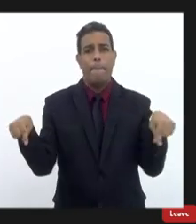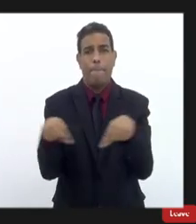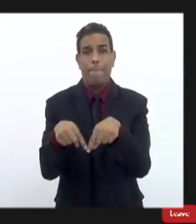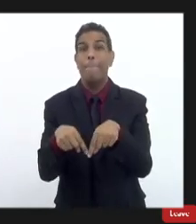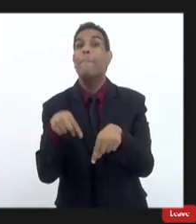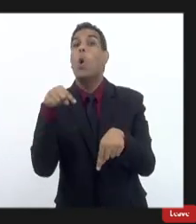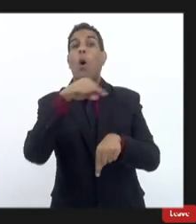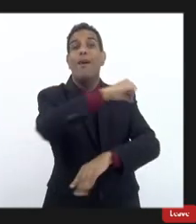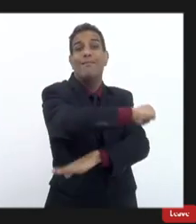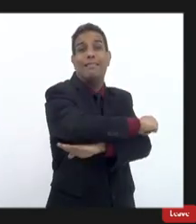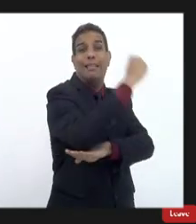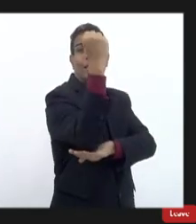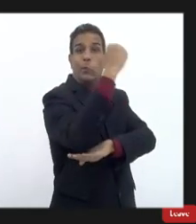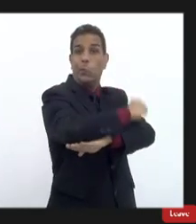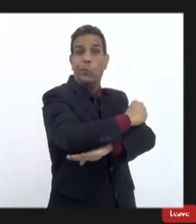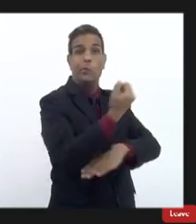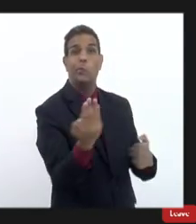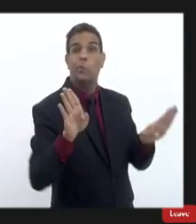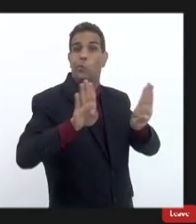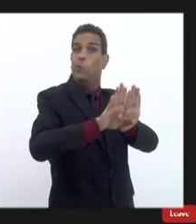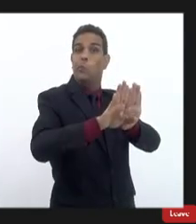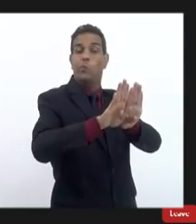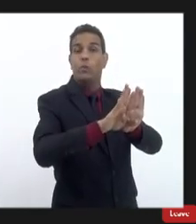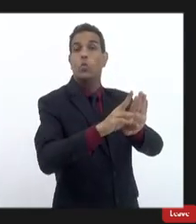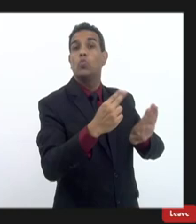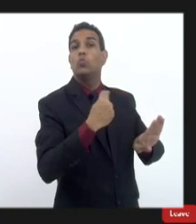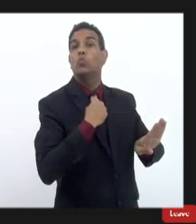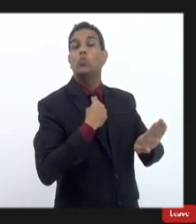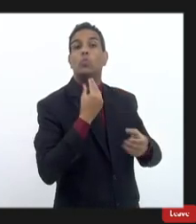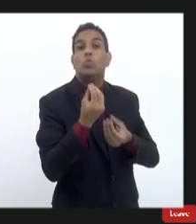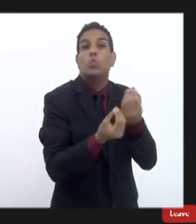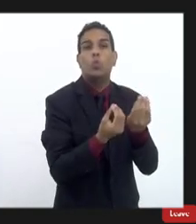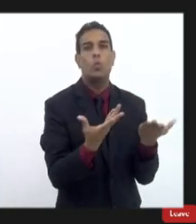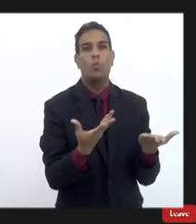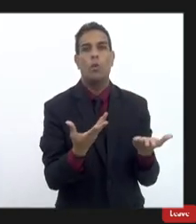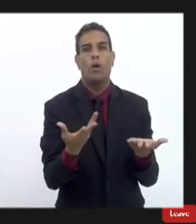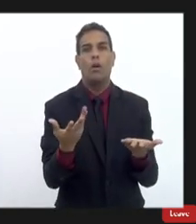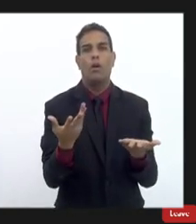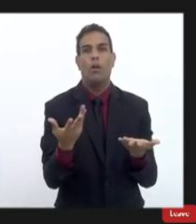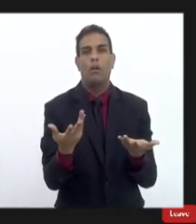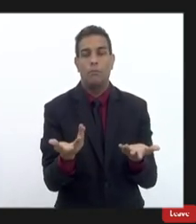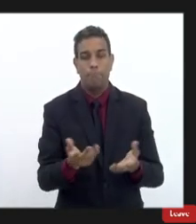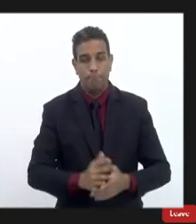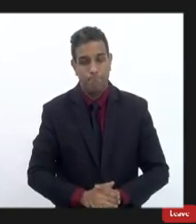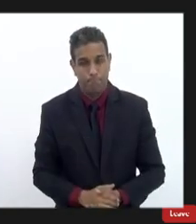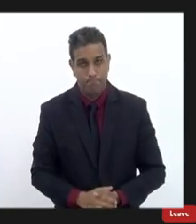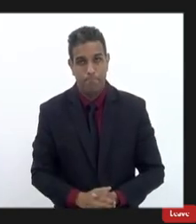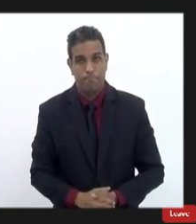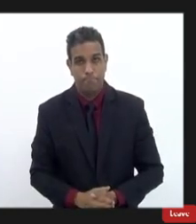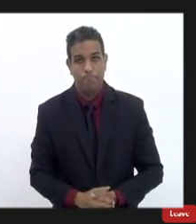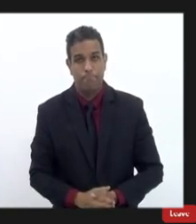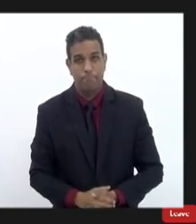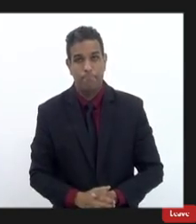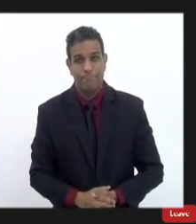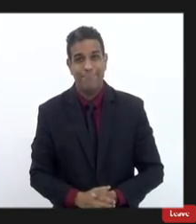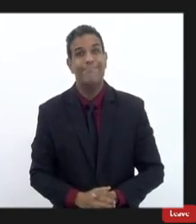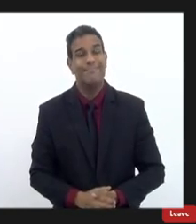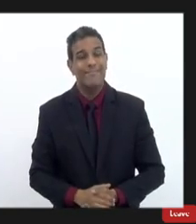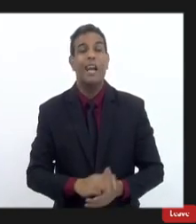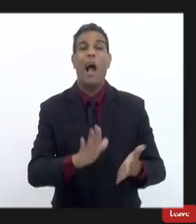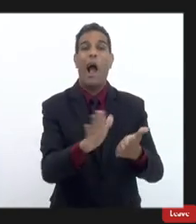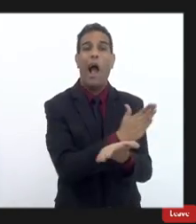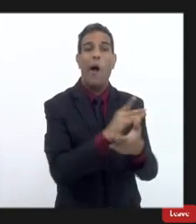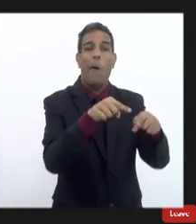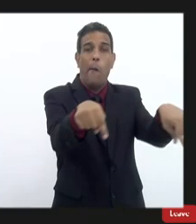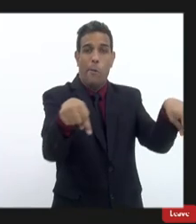janelas lacradas, né, que não permitem a circulação de ar. Além disso, em algumas salas também